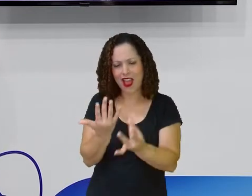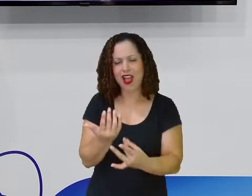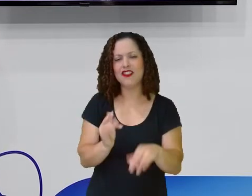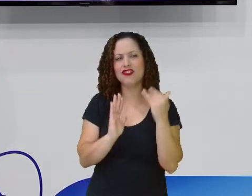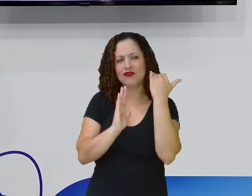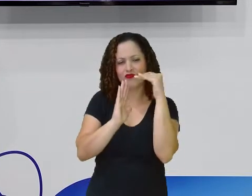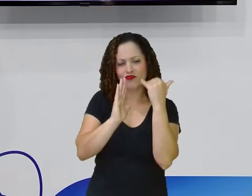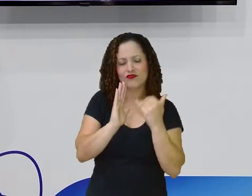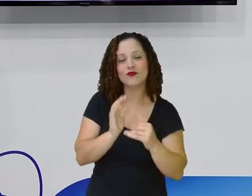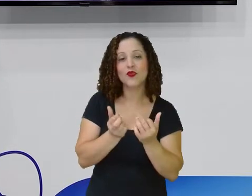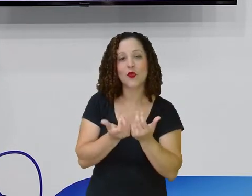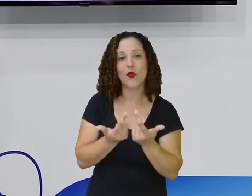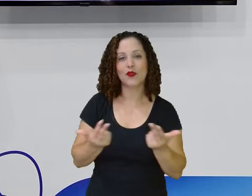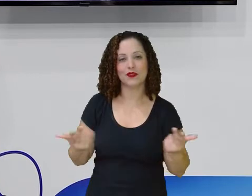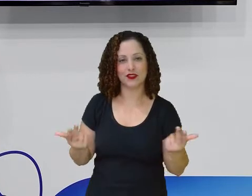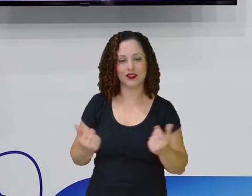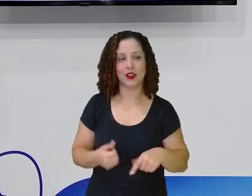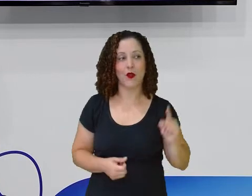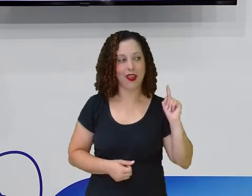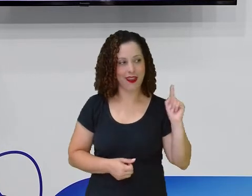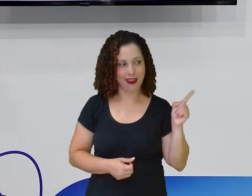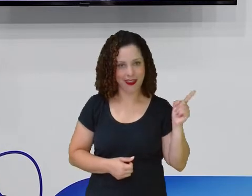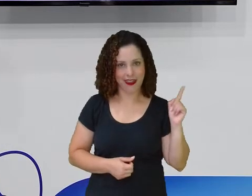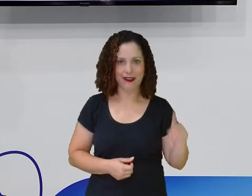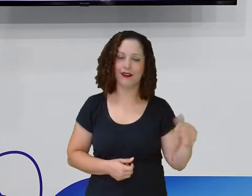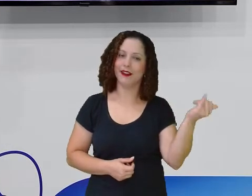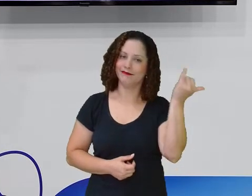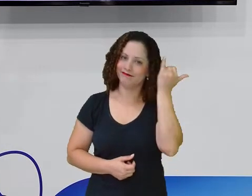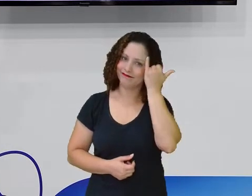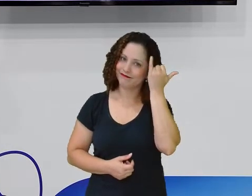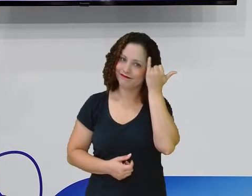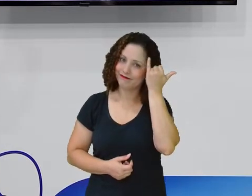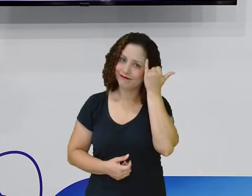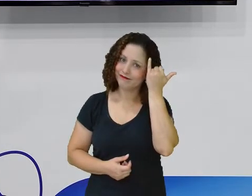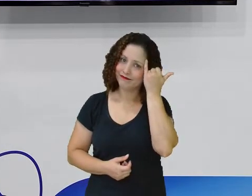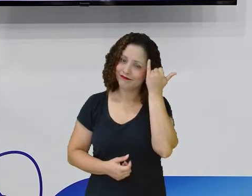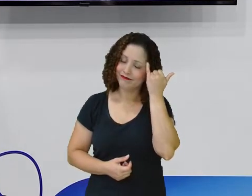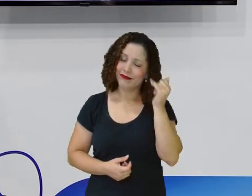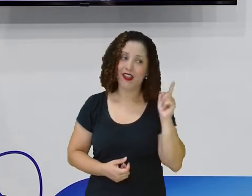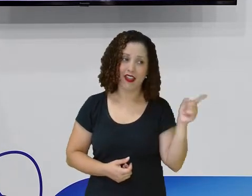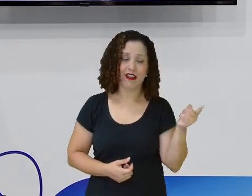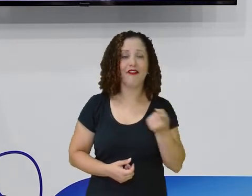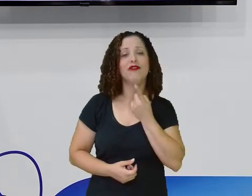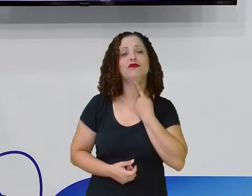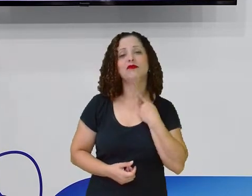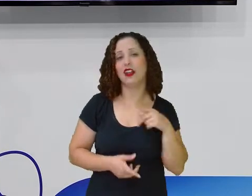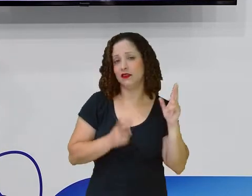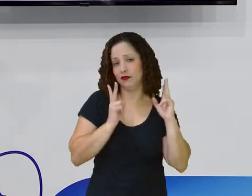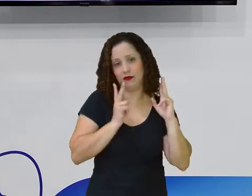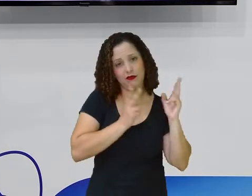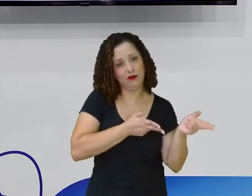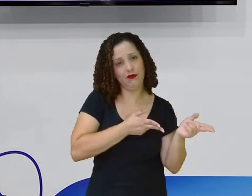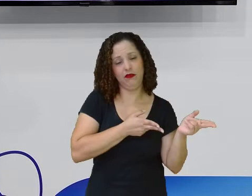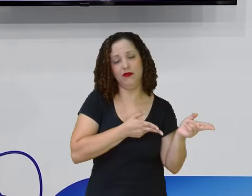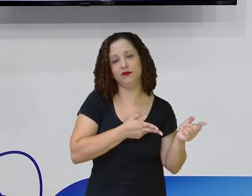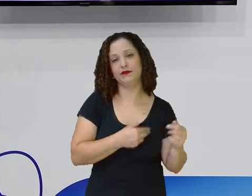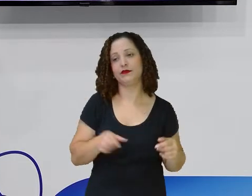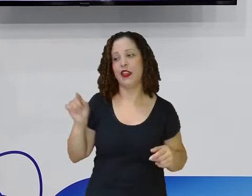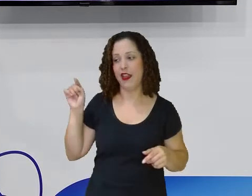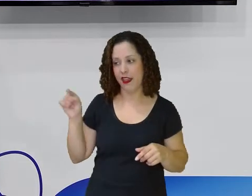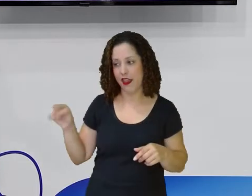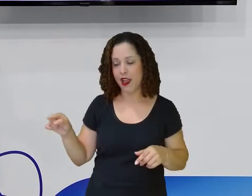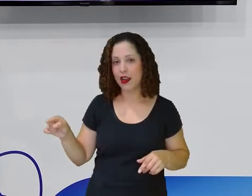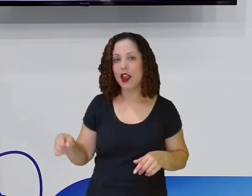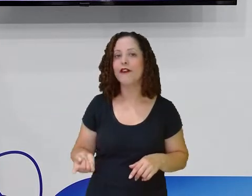que o texto nos dá. Então, a Sacisa, ela ali dormiu porque ela estava com preguiça. Ela estava com sono, enquanto a